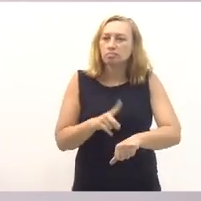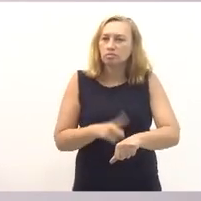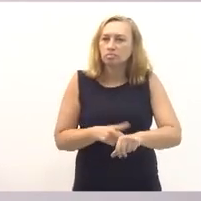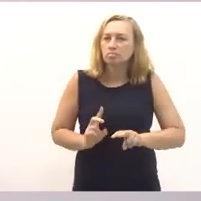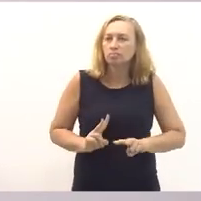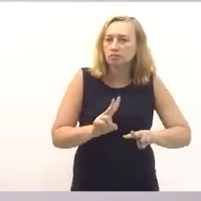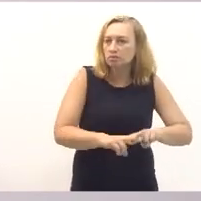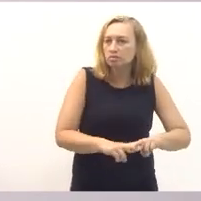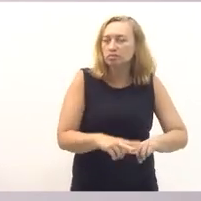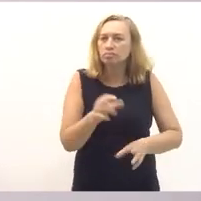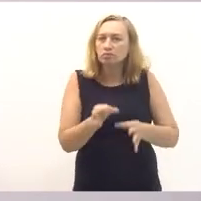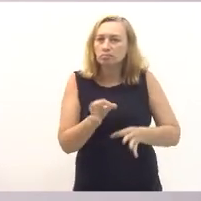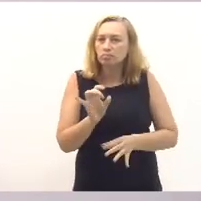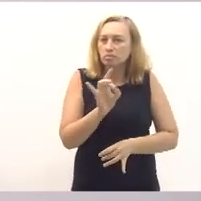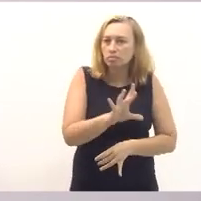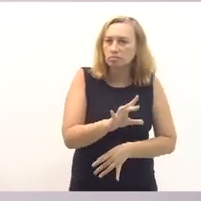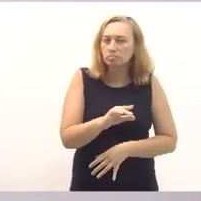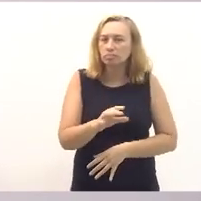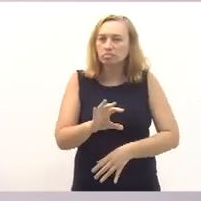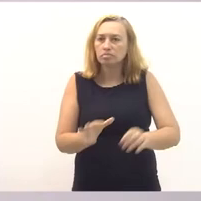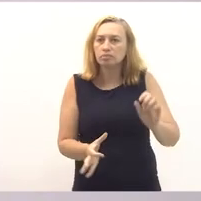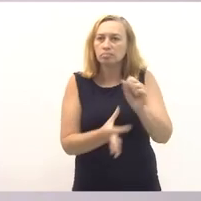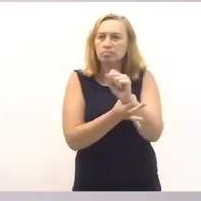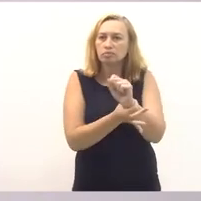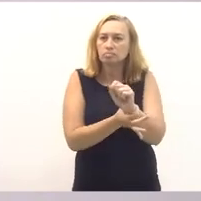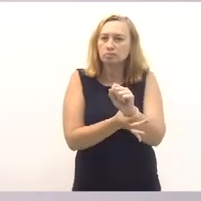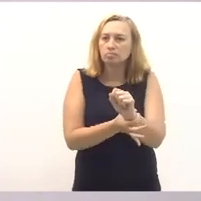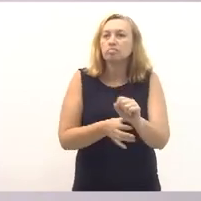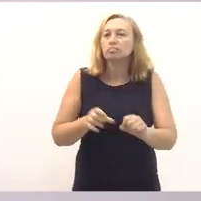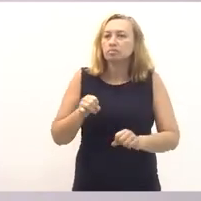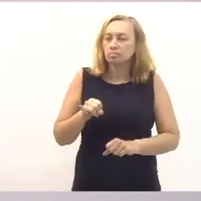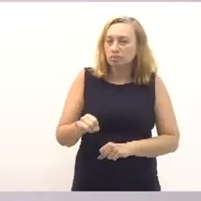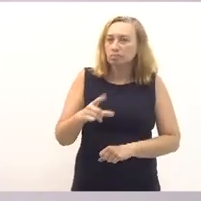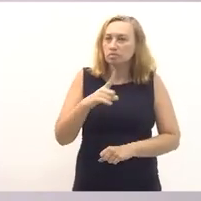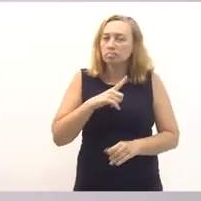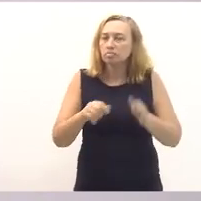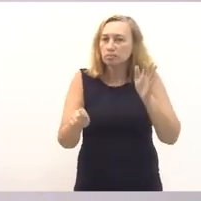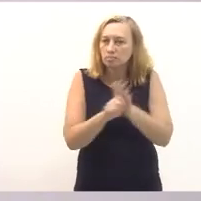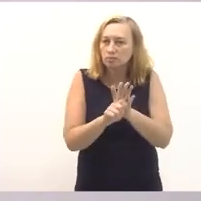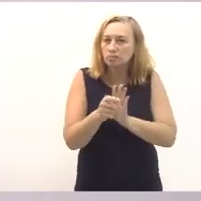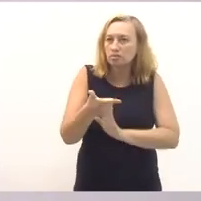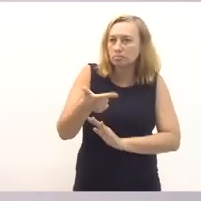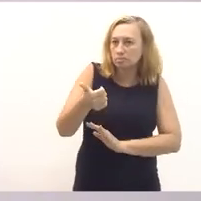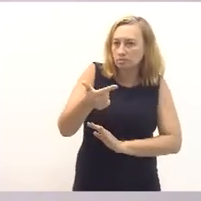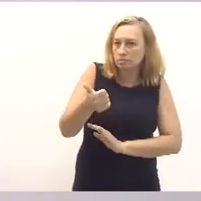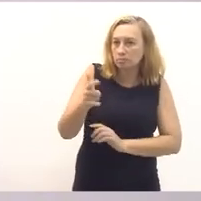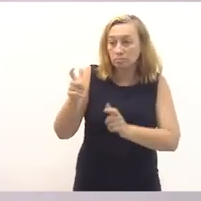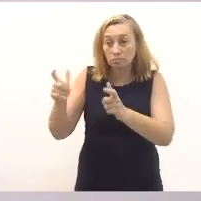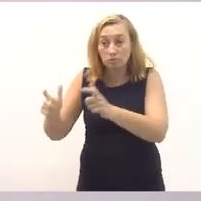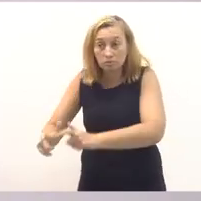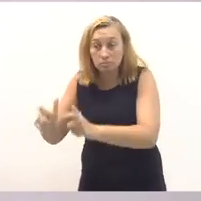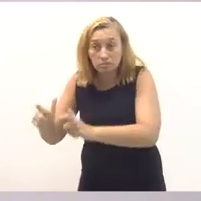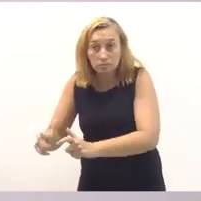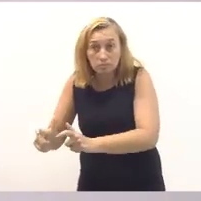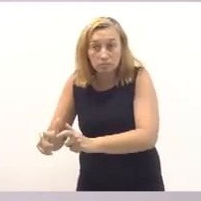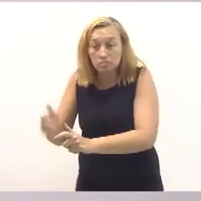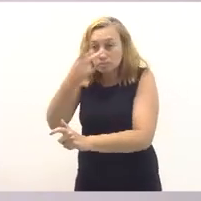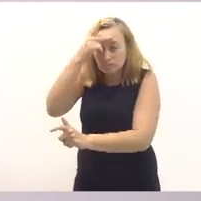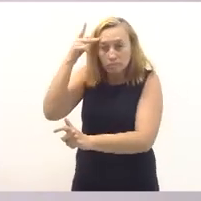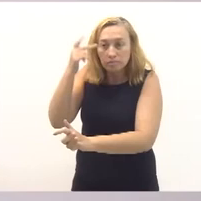e a única justificativa das forças de segurança são se armas e drogas foram apreendidas naquele território